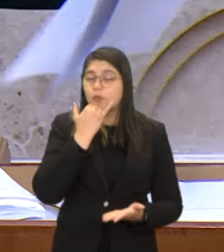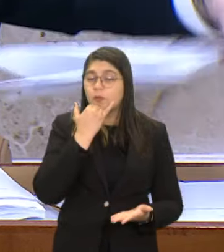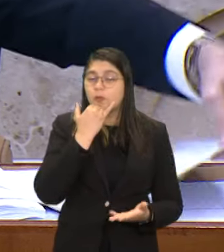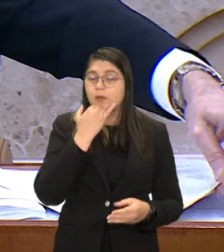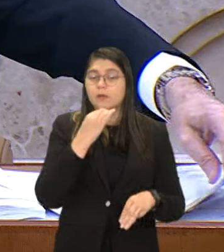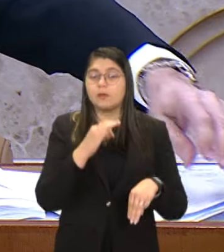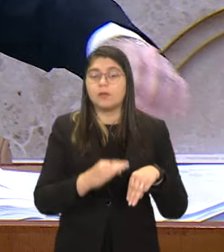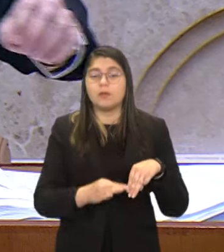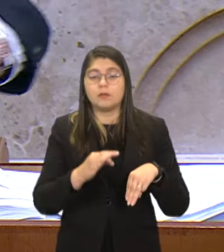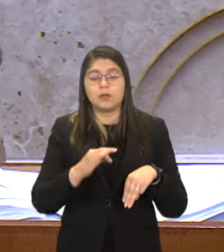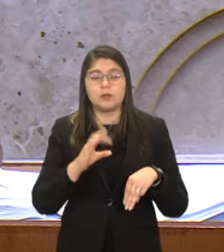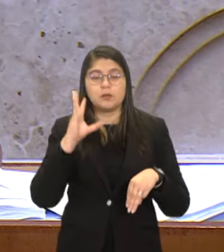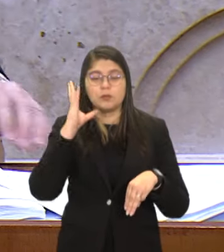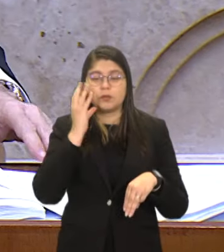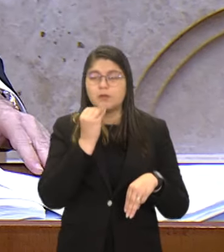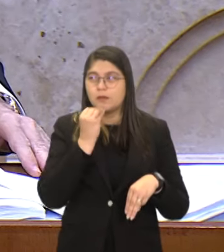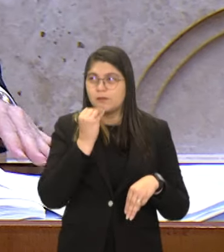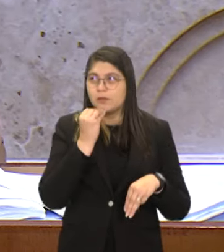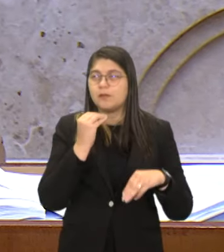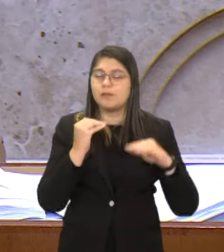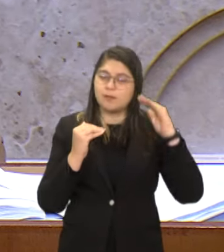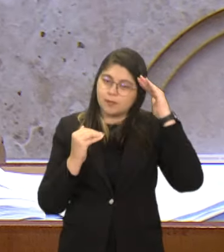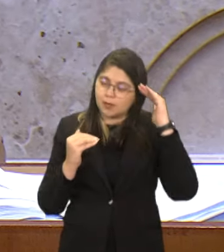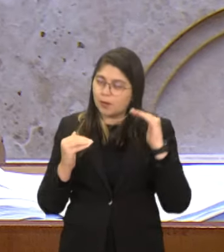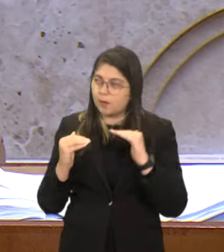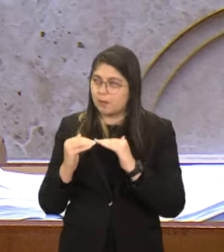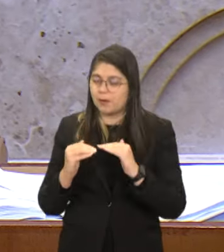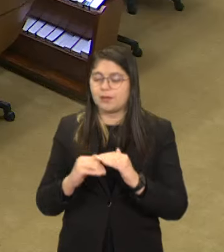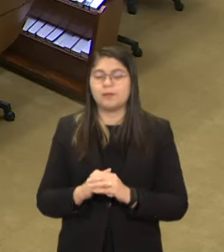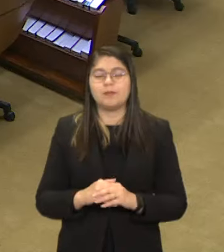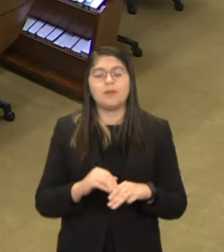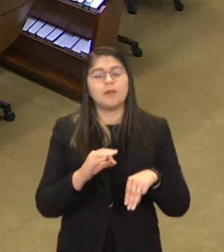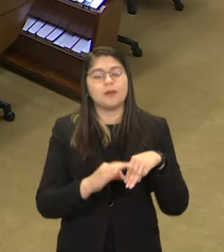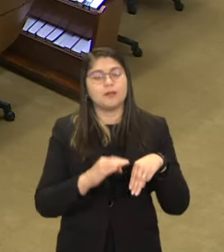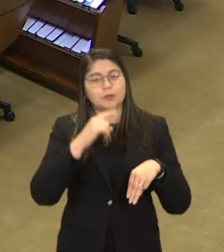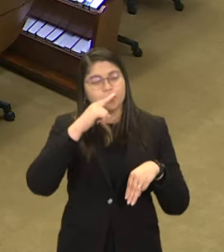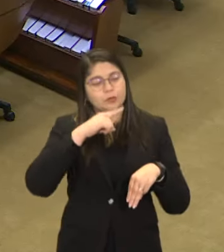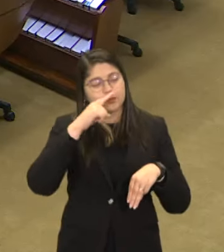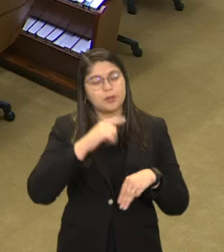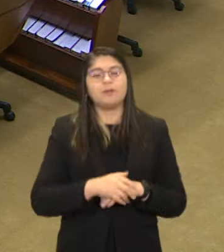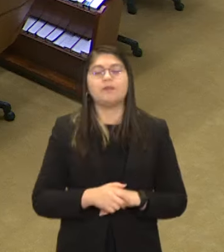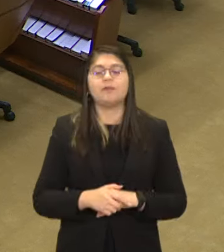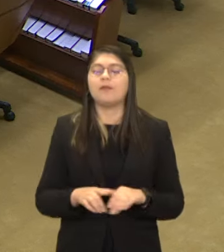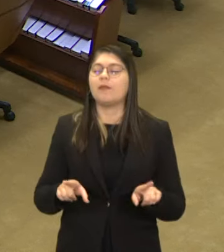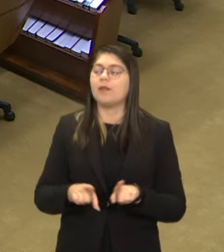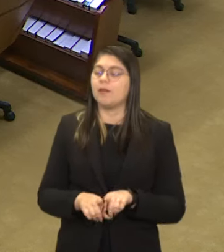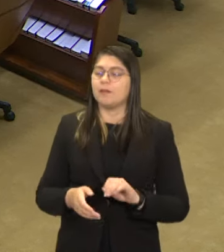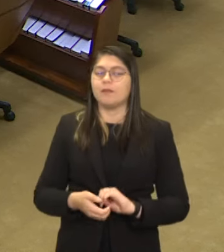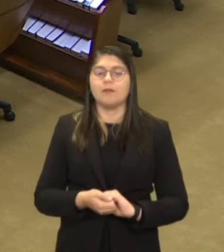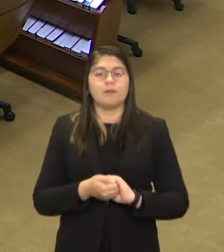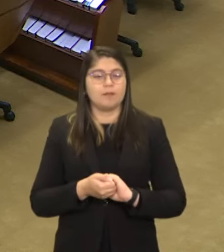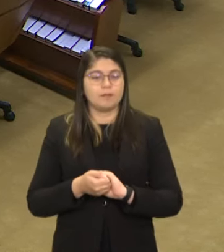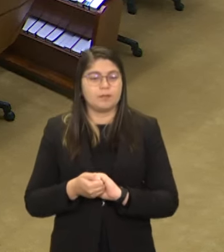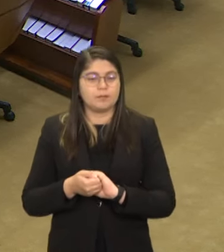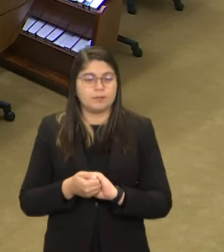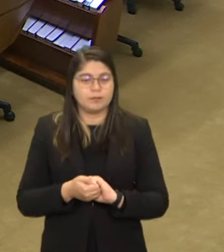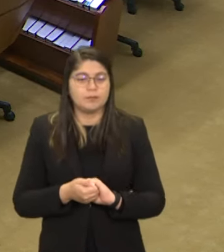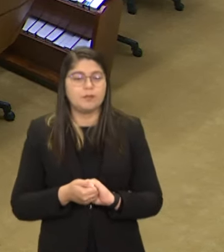havia... Sim, acompanho. Ministro Gilmar. Presidente, também queria cumprimentá-lo e cumprimentar a todos os